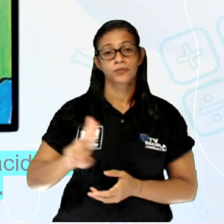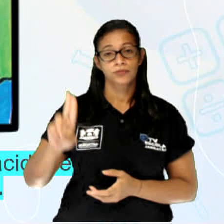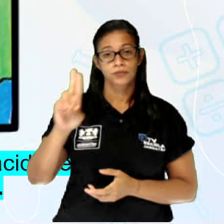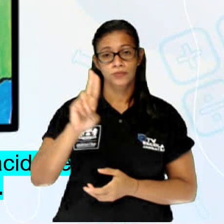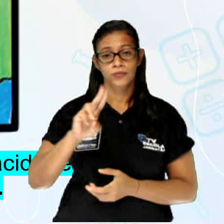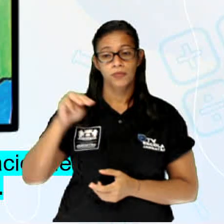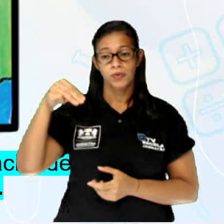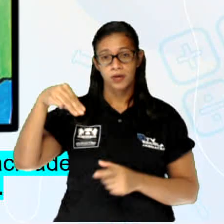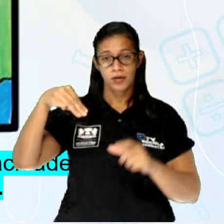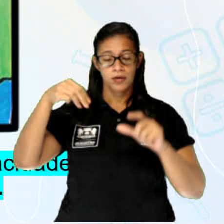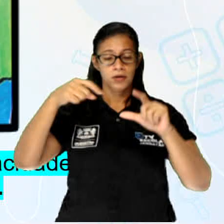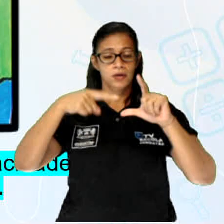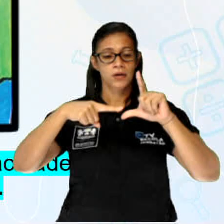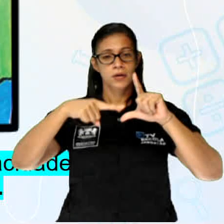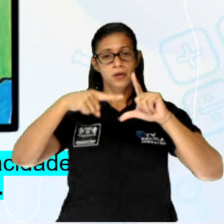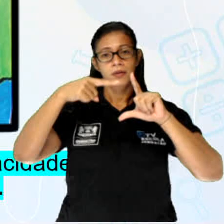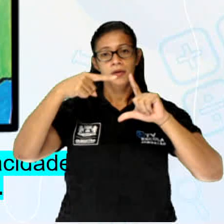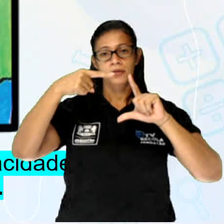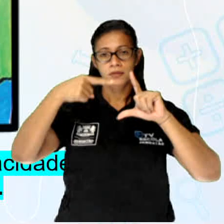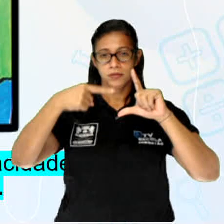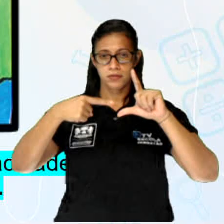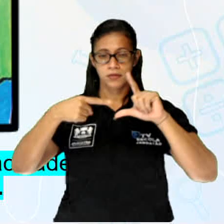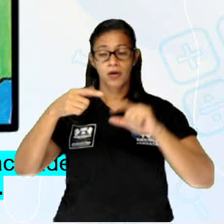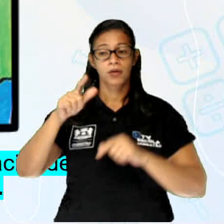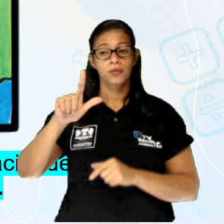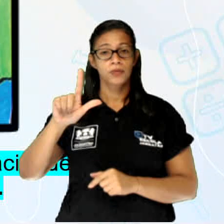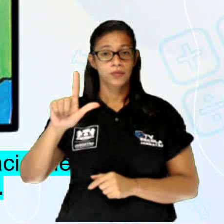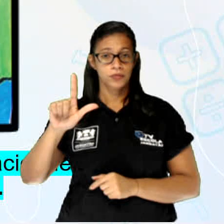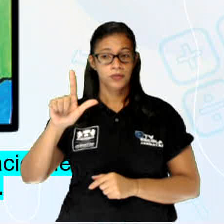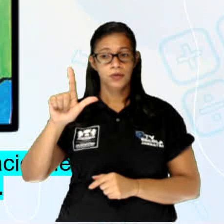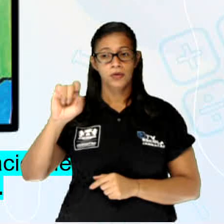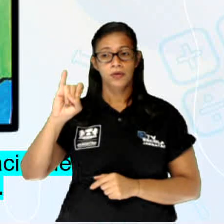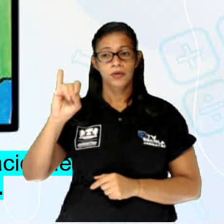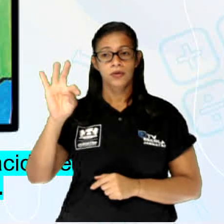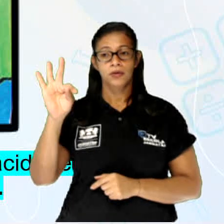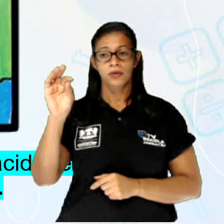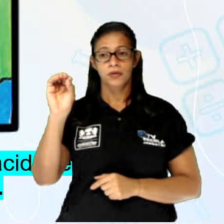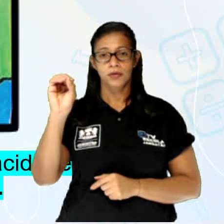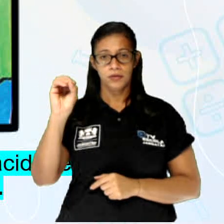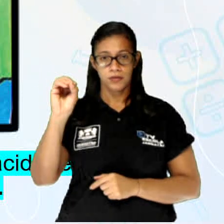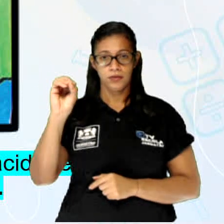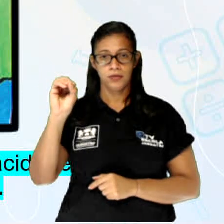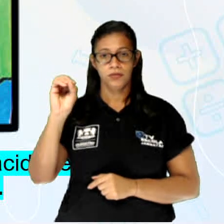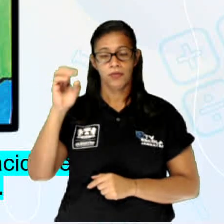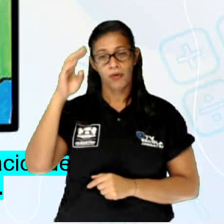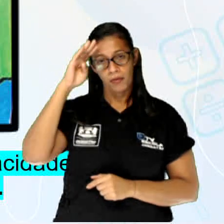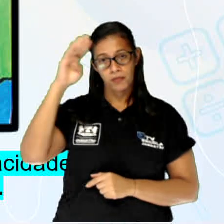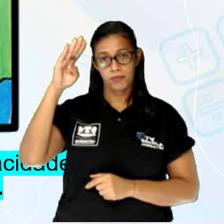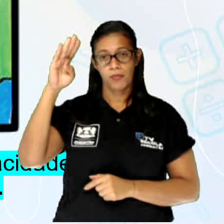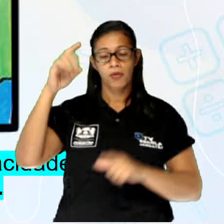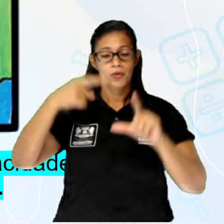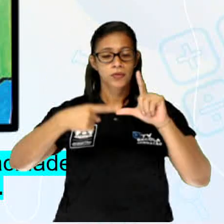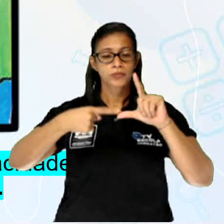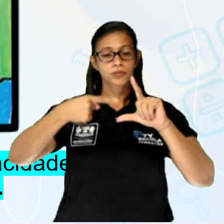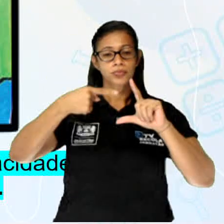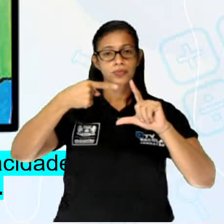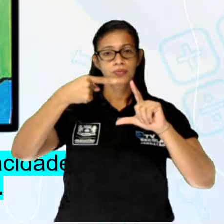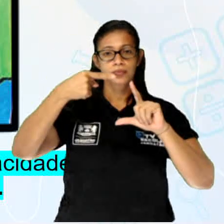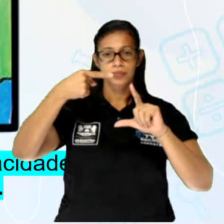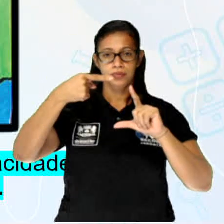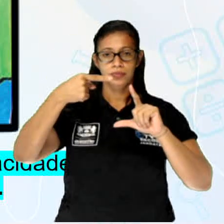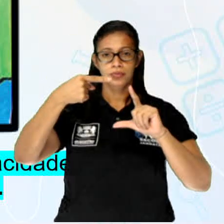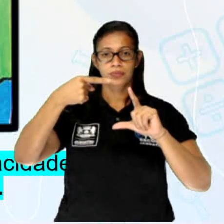capacidade. O litro é a unidade fundamental de medida de capacidade, ou seja, do volume interno